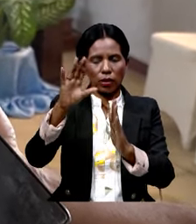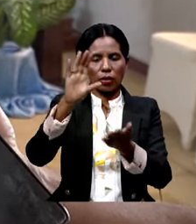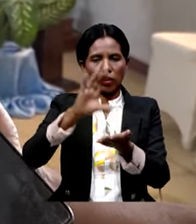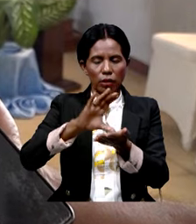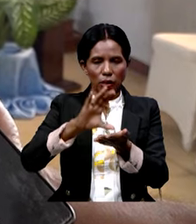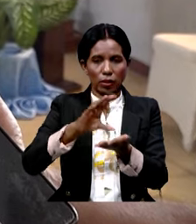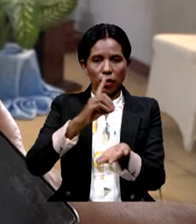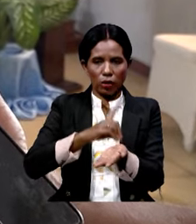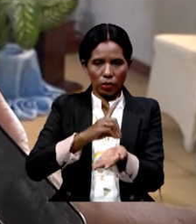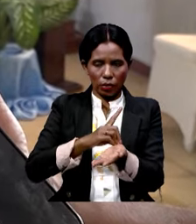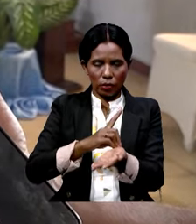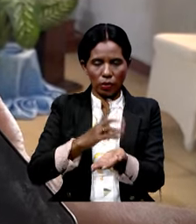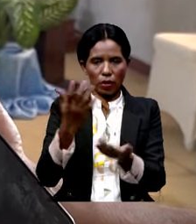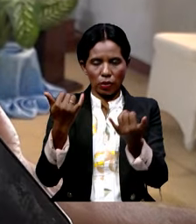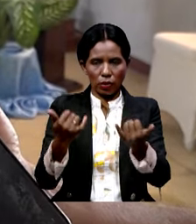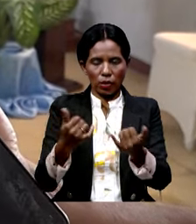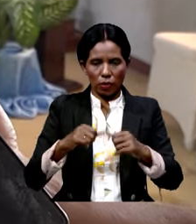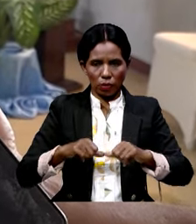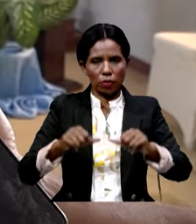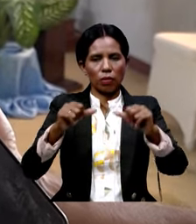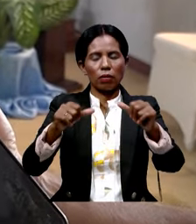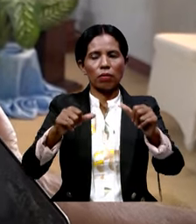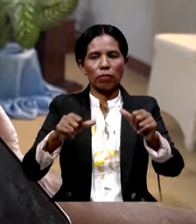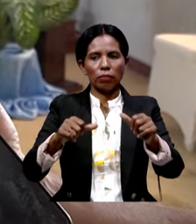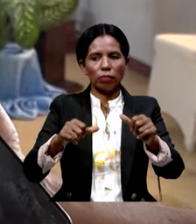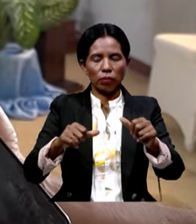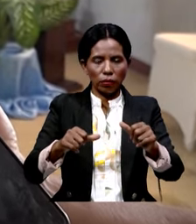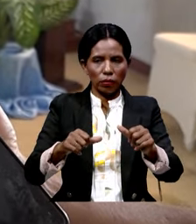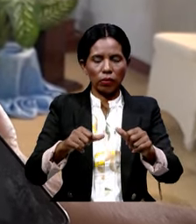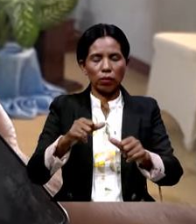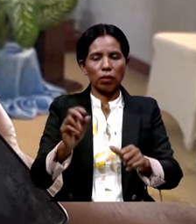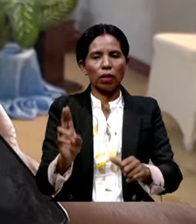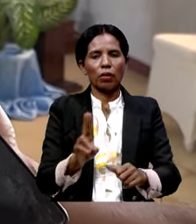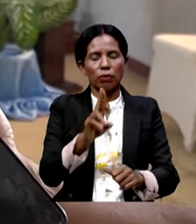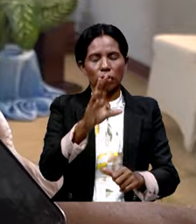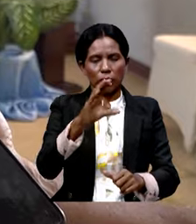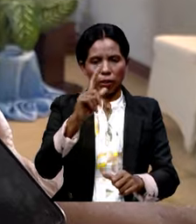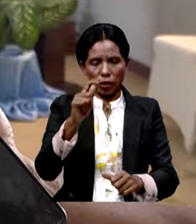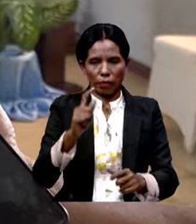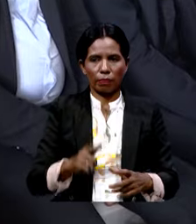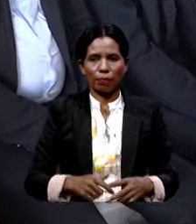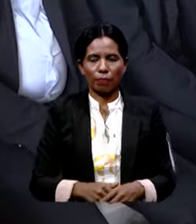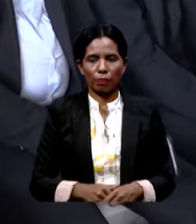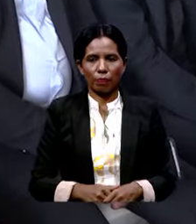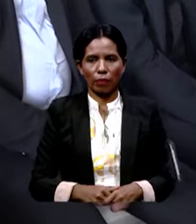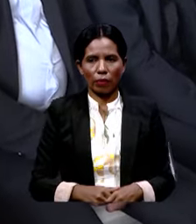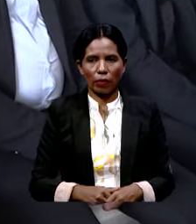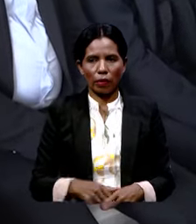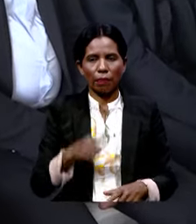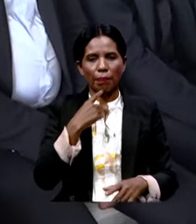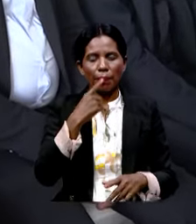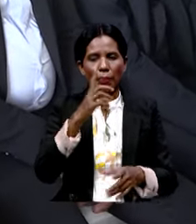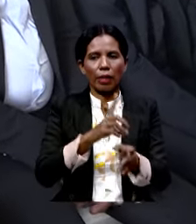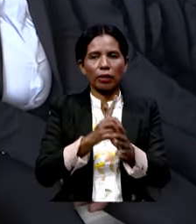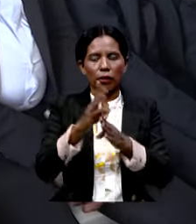médicas nebe agora já um lao e a Universidade Católica São João Paulo II Nian. Raja tanggapan